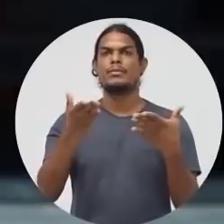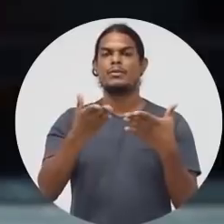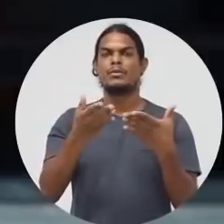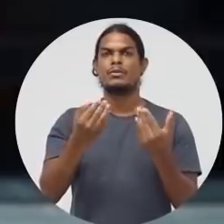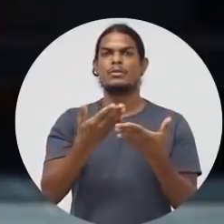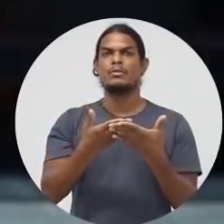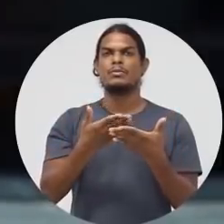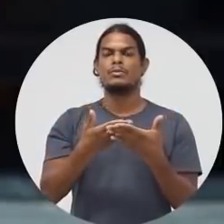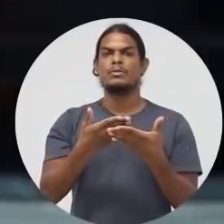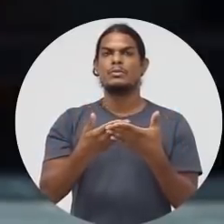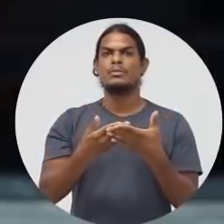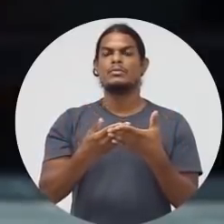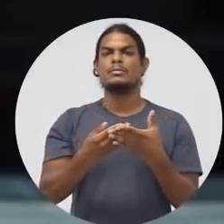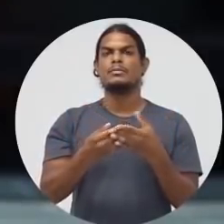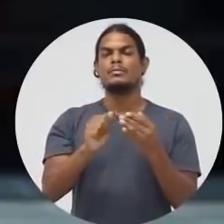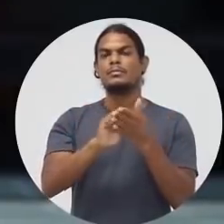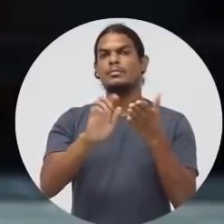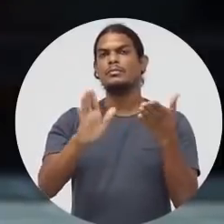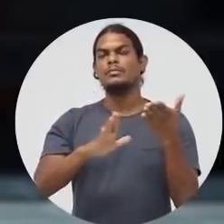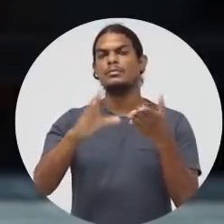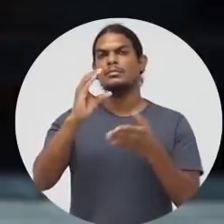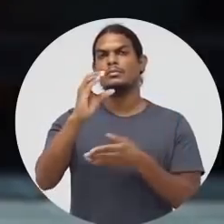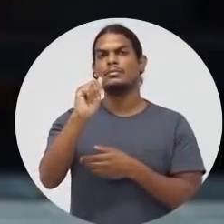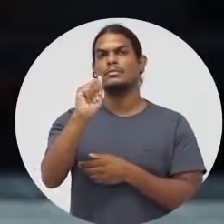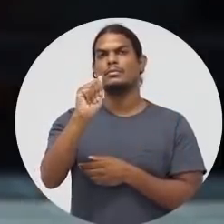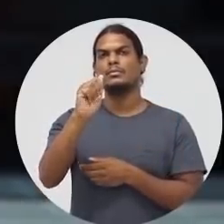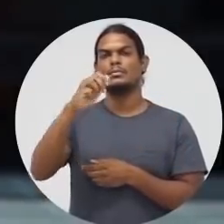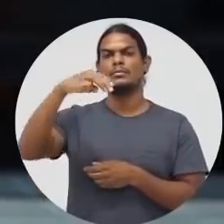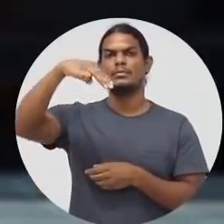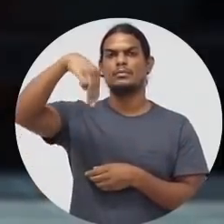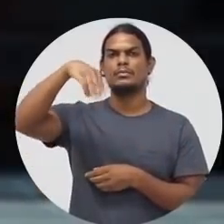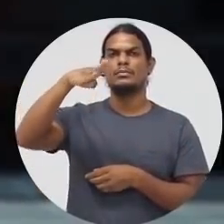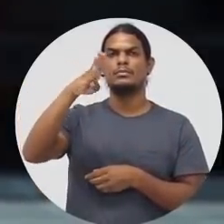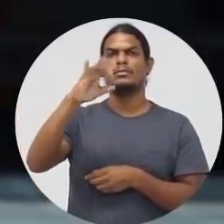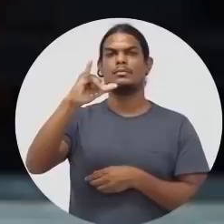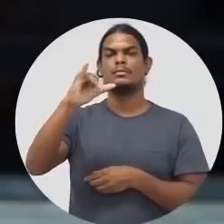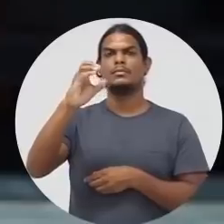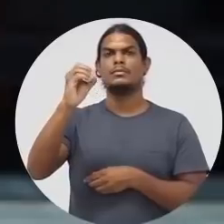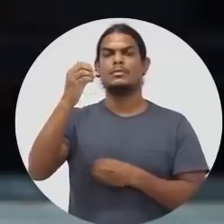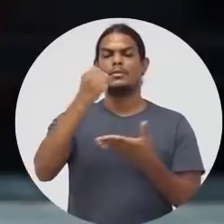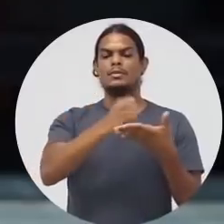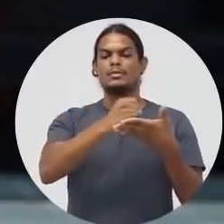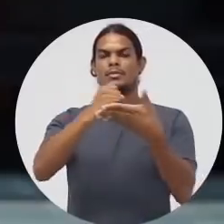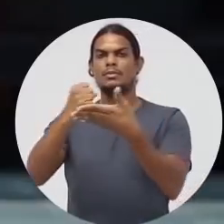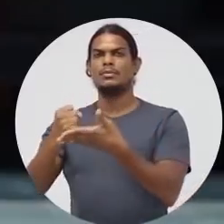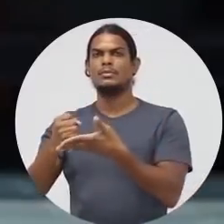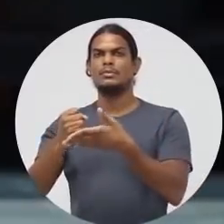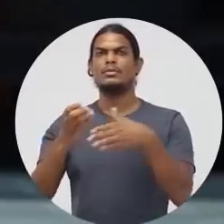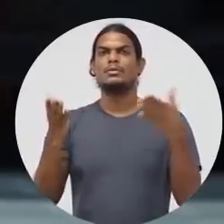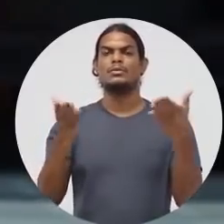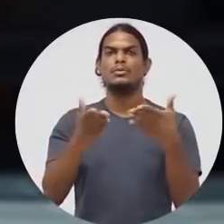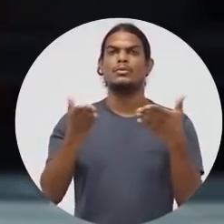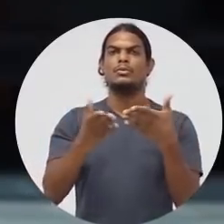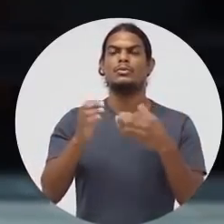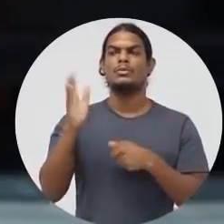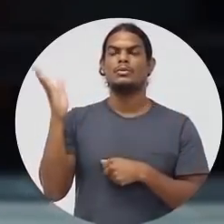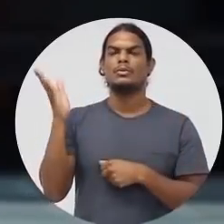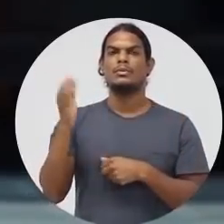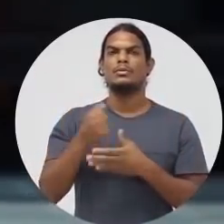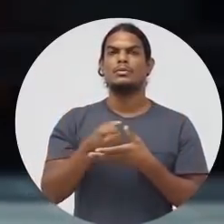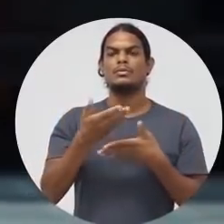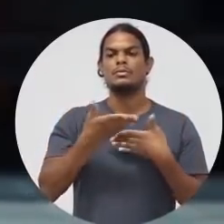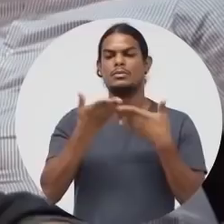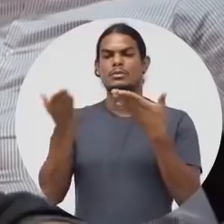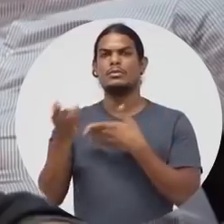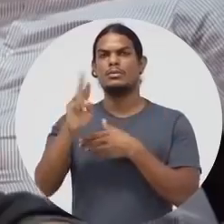uma operação de câmbio nas exportações, ok? Então, nós estamos aqui